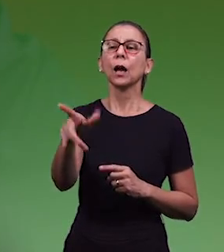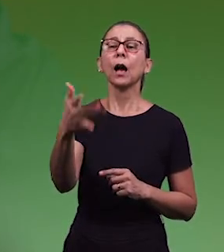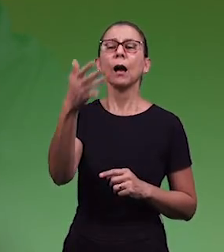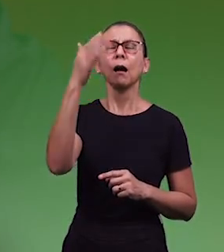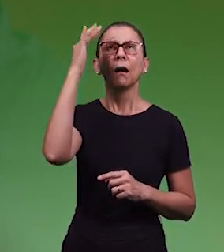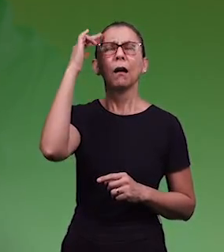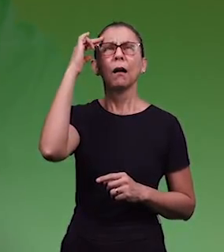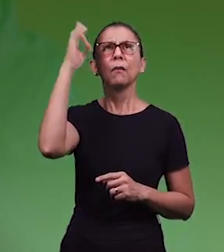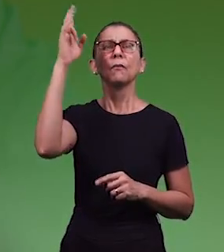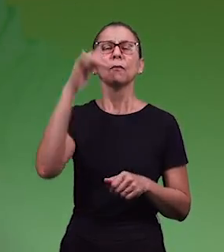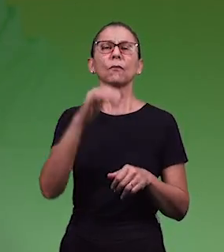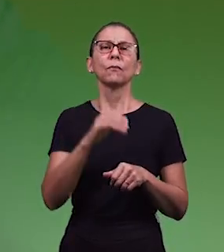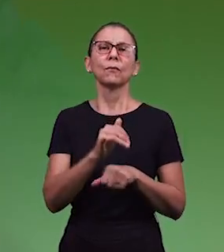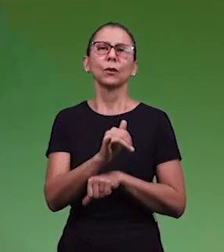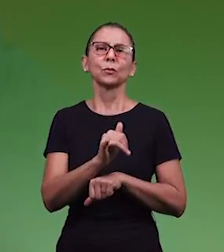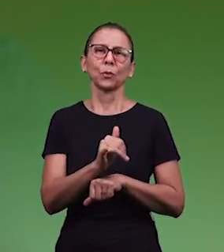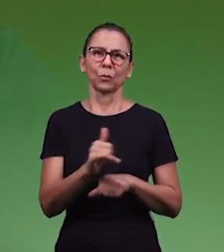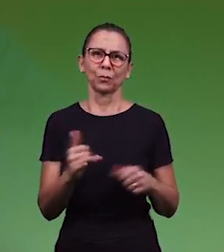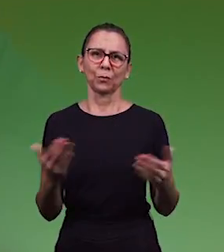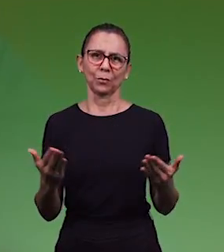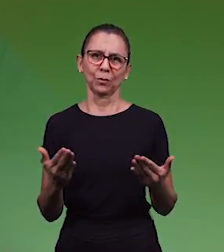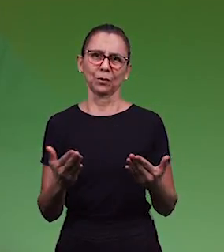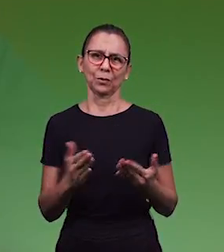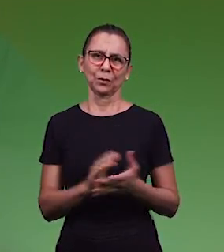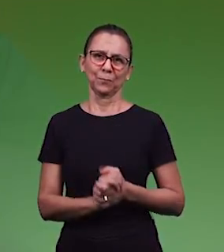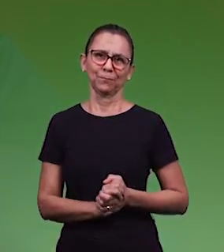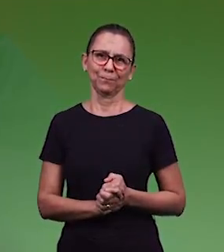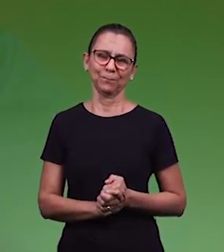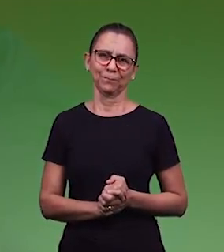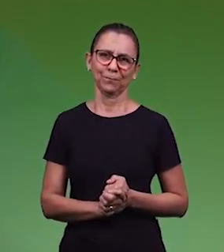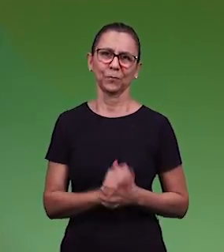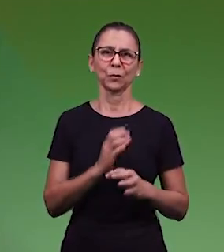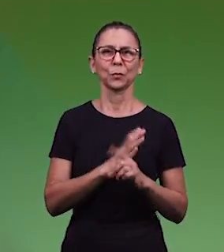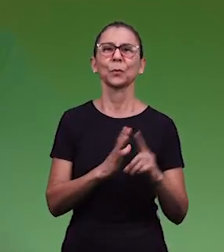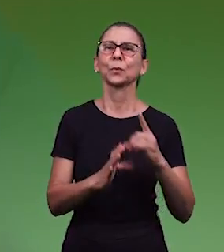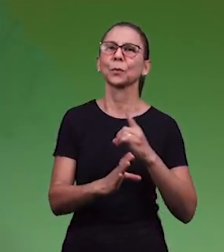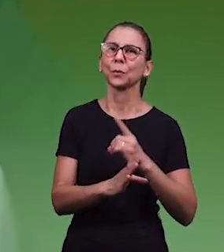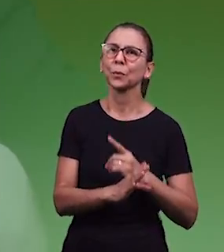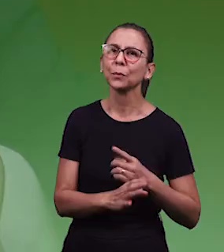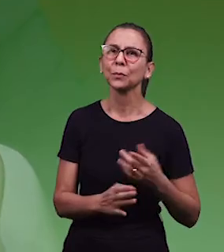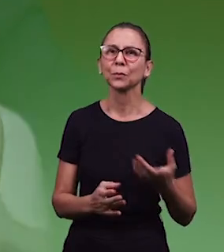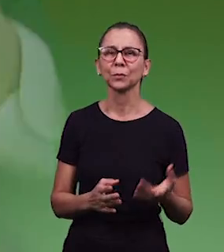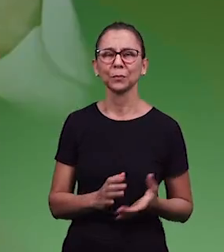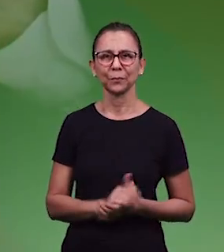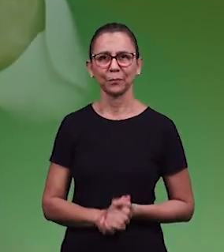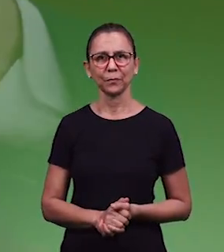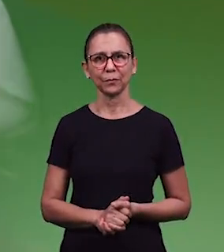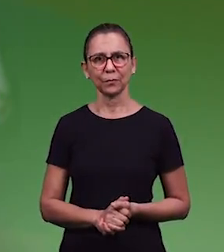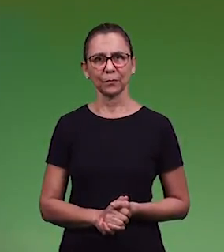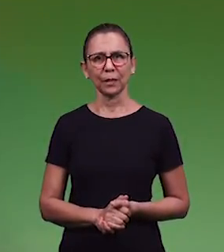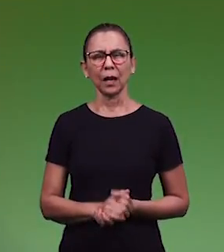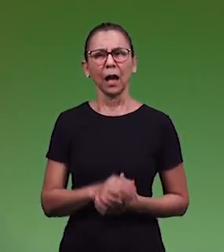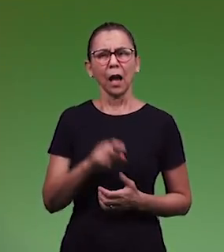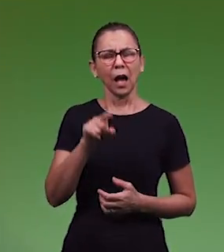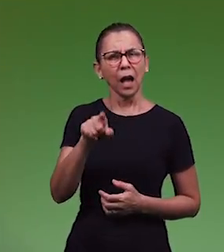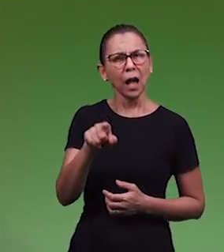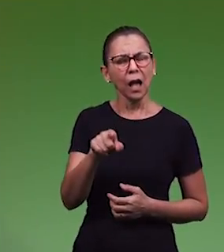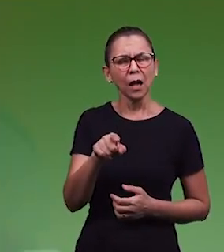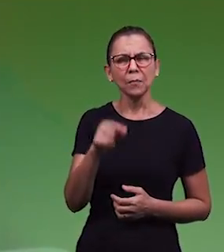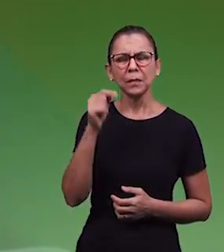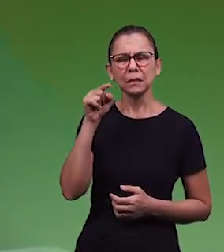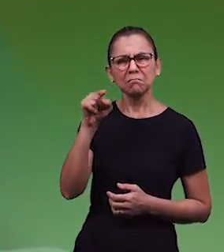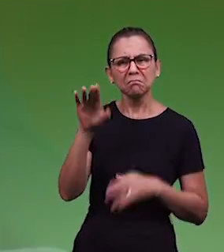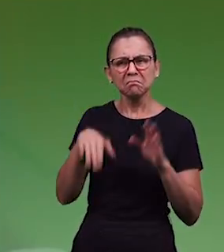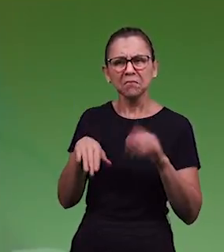membros, é difícil para o pastor resolver tudo. Fulano não vê, mas será que está doente? Será que houve alguma